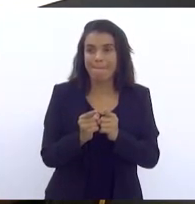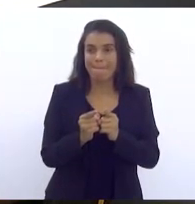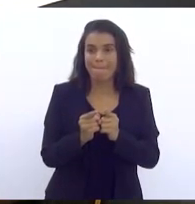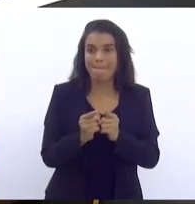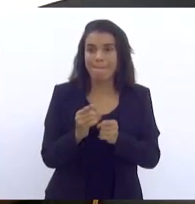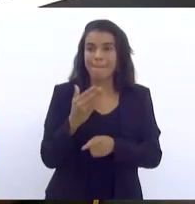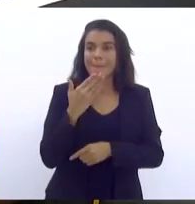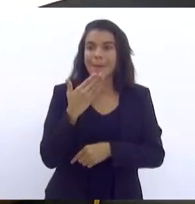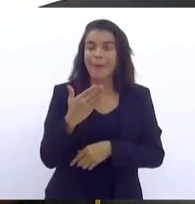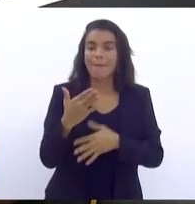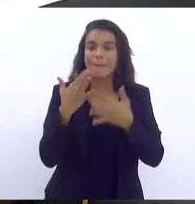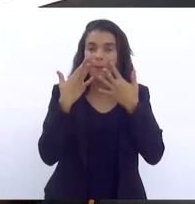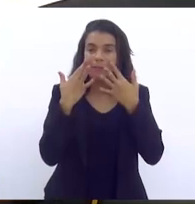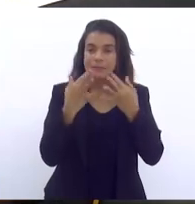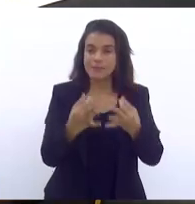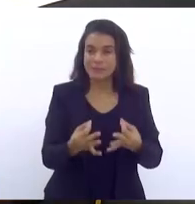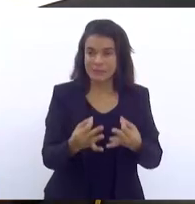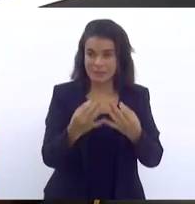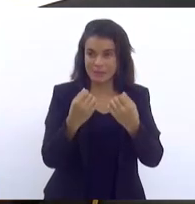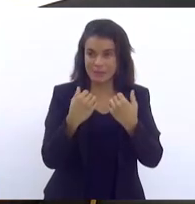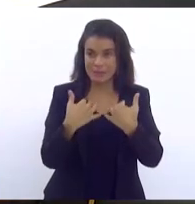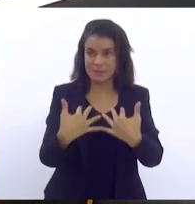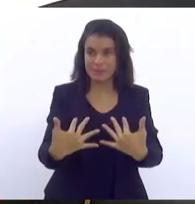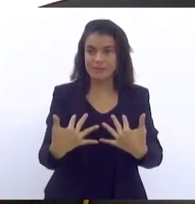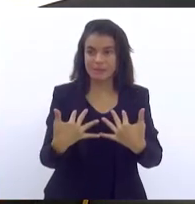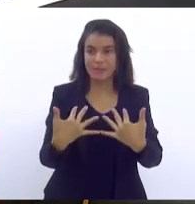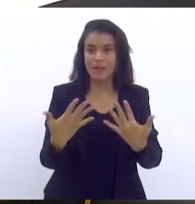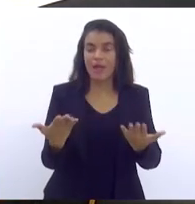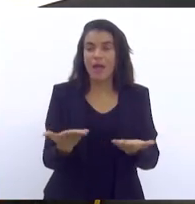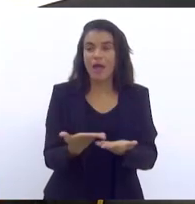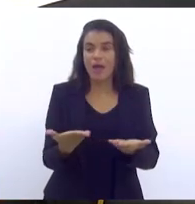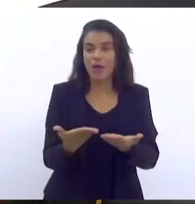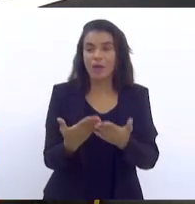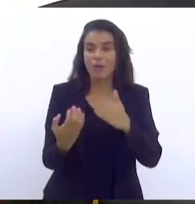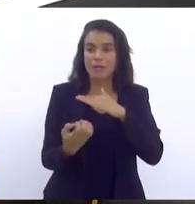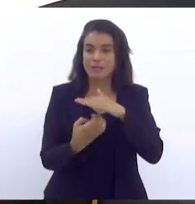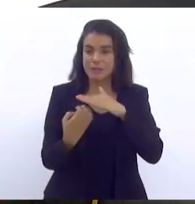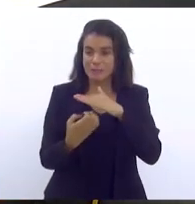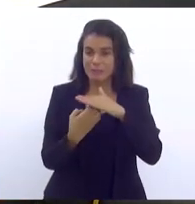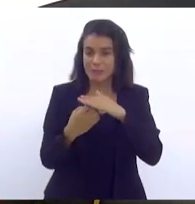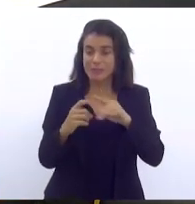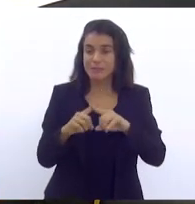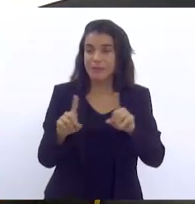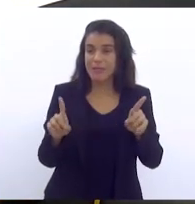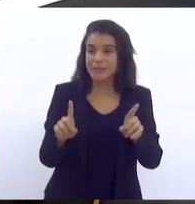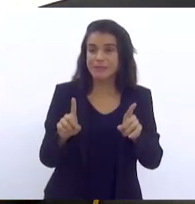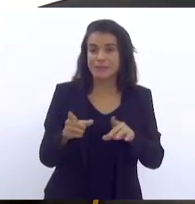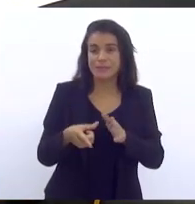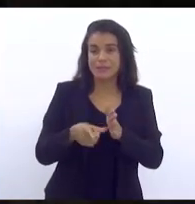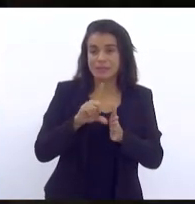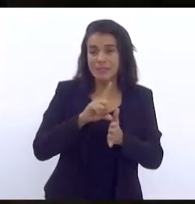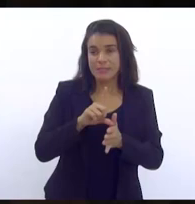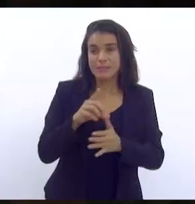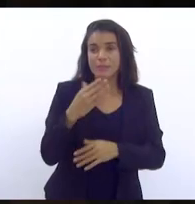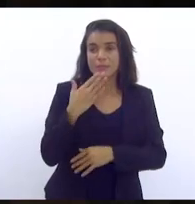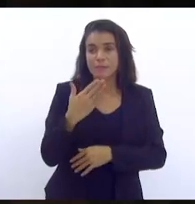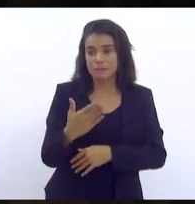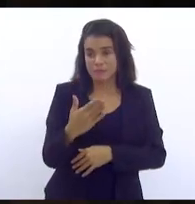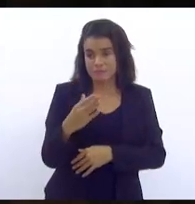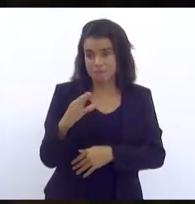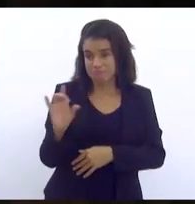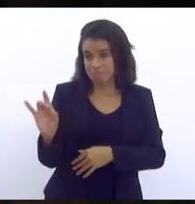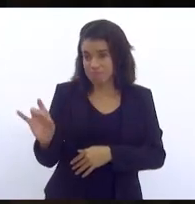atenção ao plenário a vaiar agora con mas antes de passar eu peço que quem